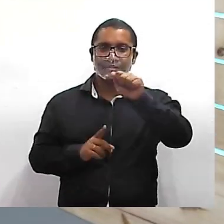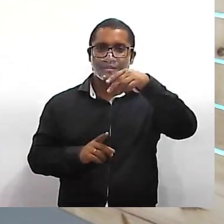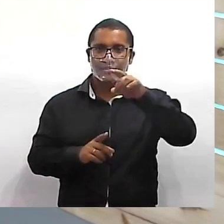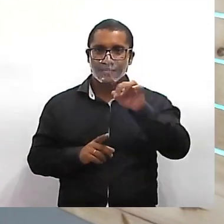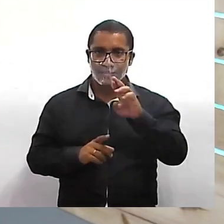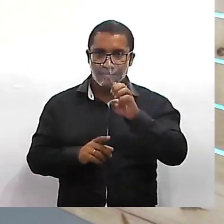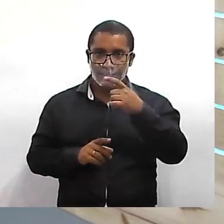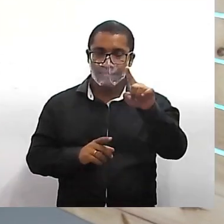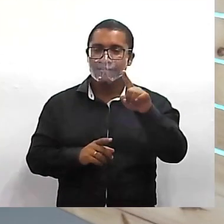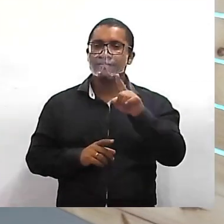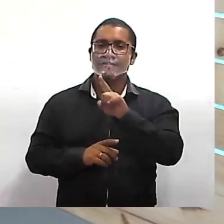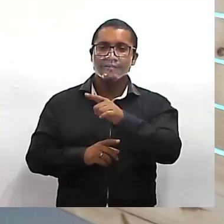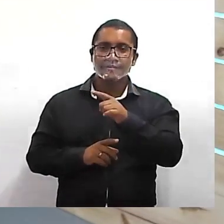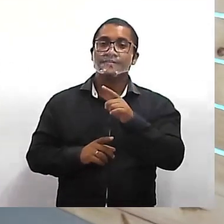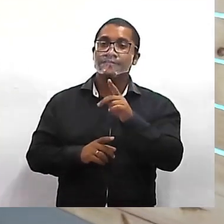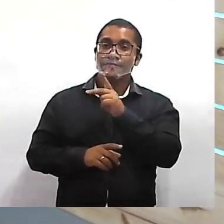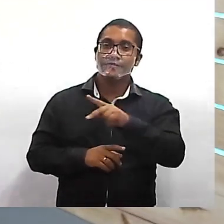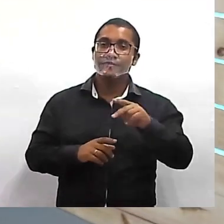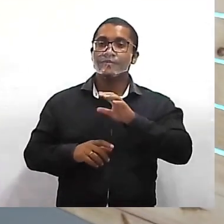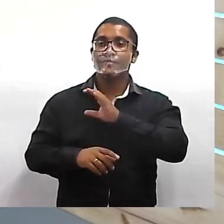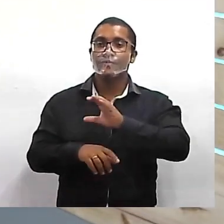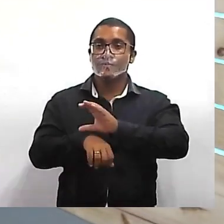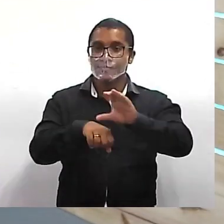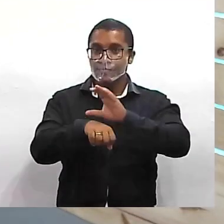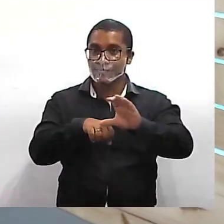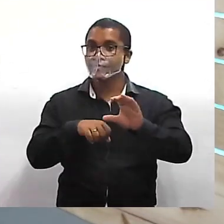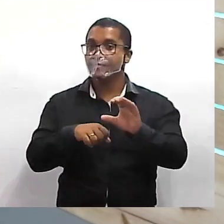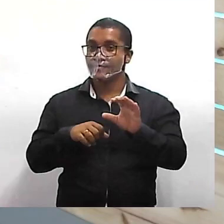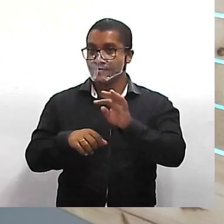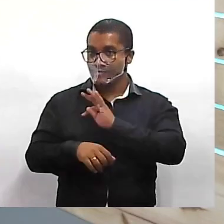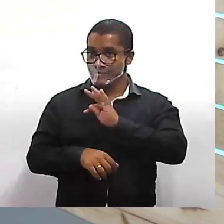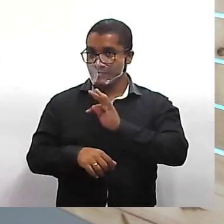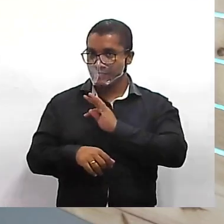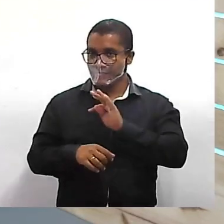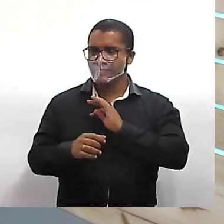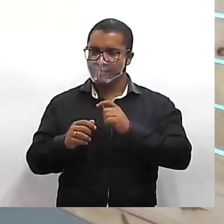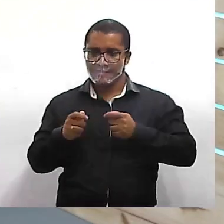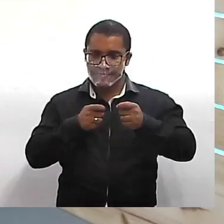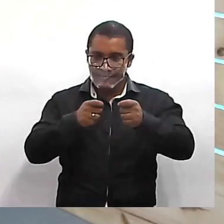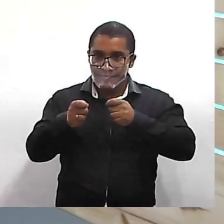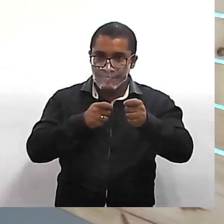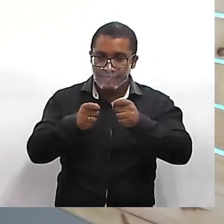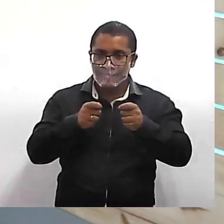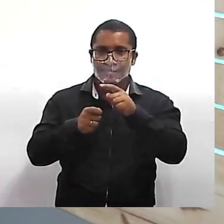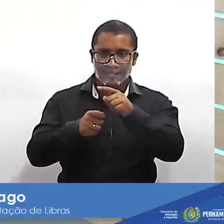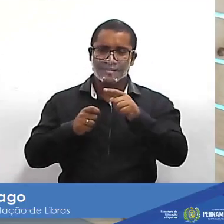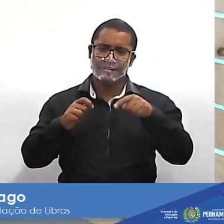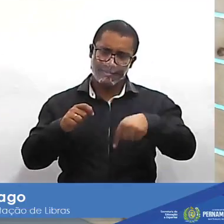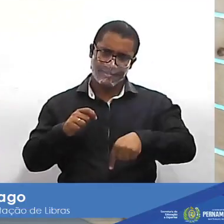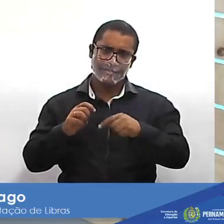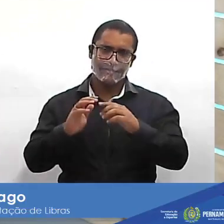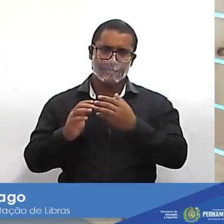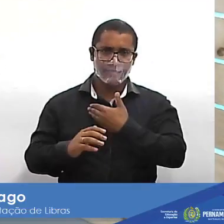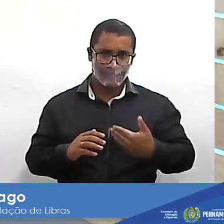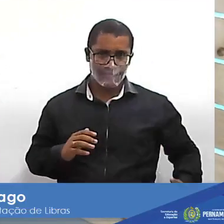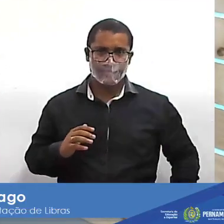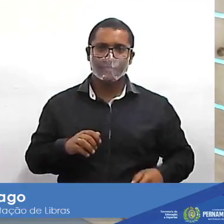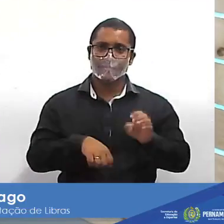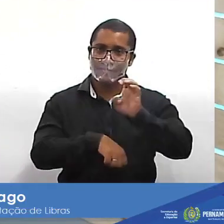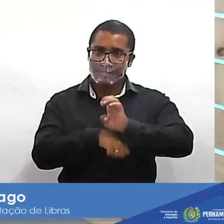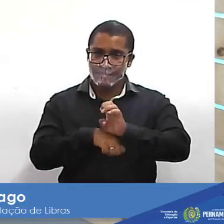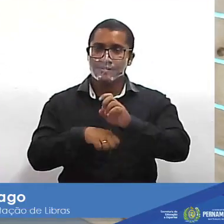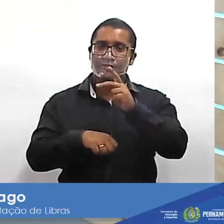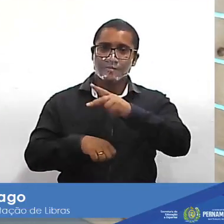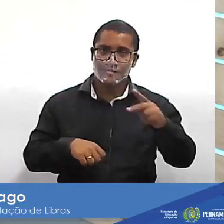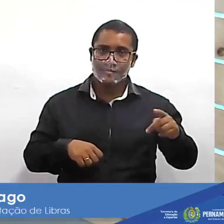que é professor do curso técnico em administração, daqui do governo do estado, professor universitário,